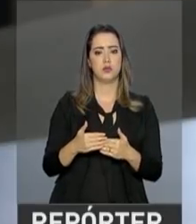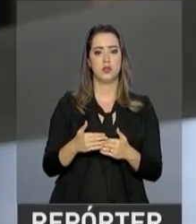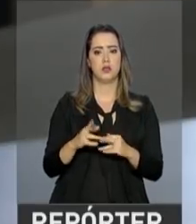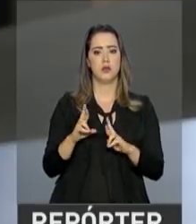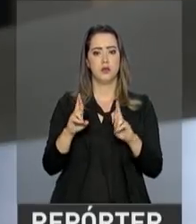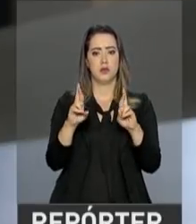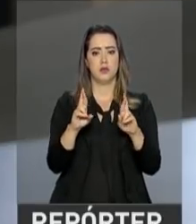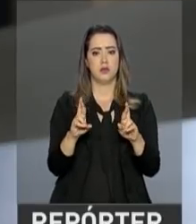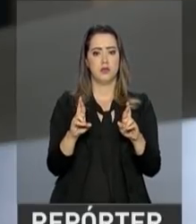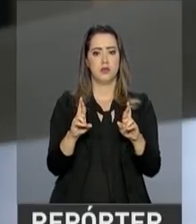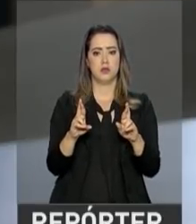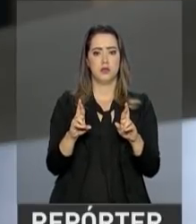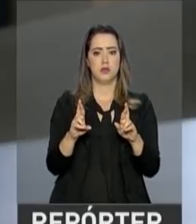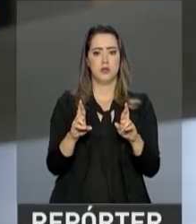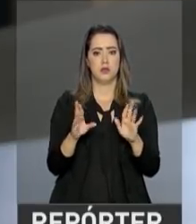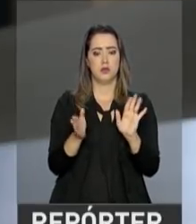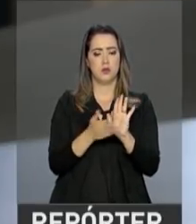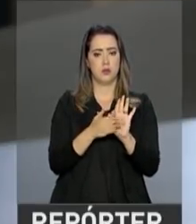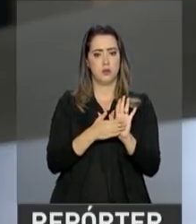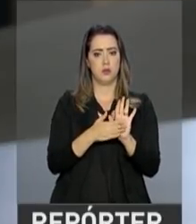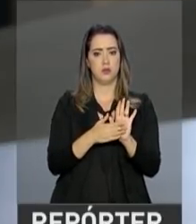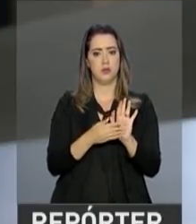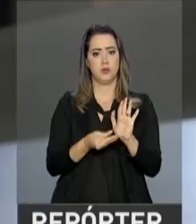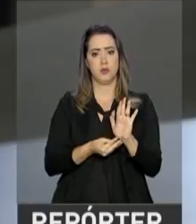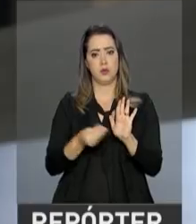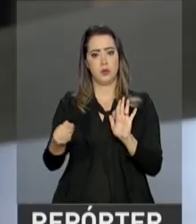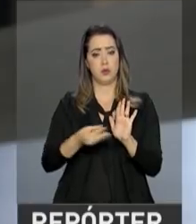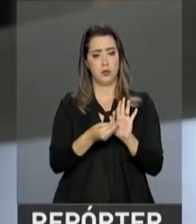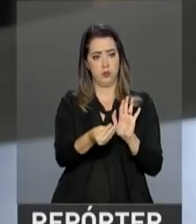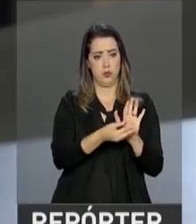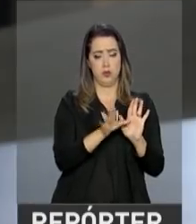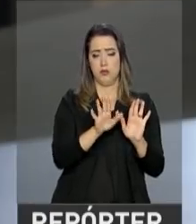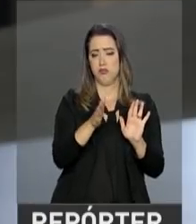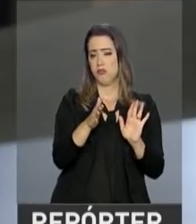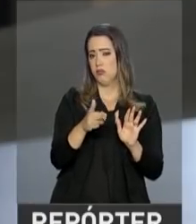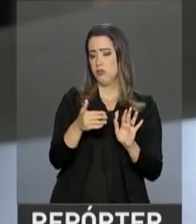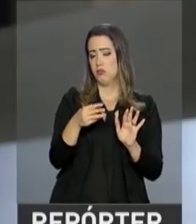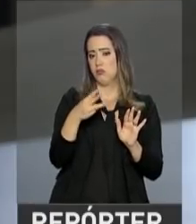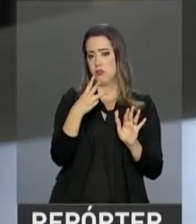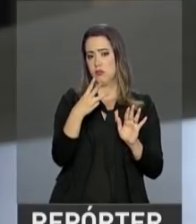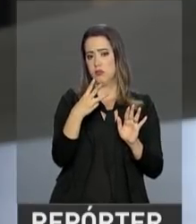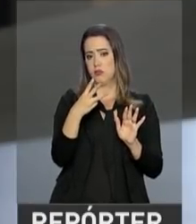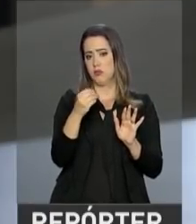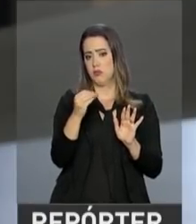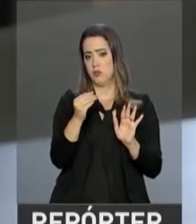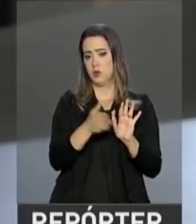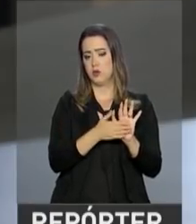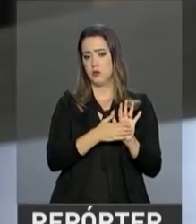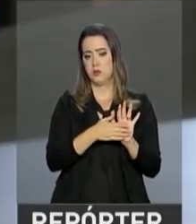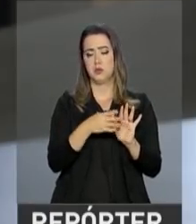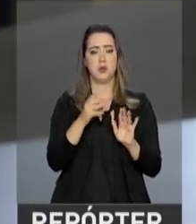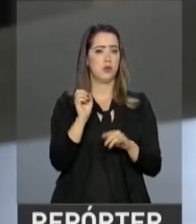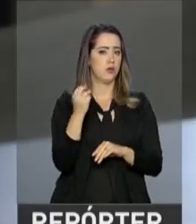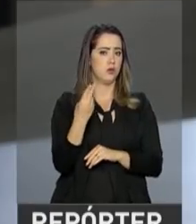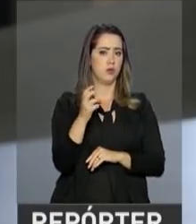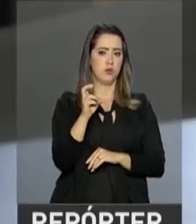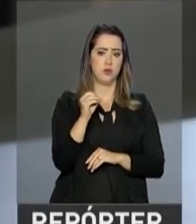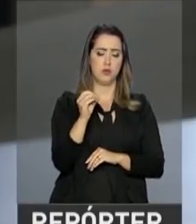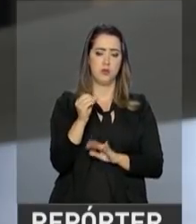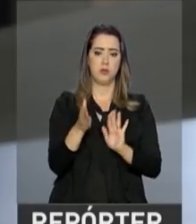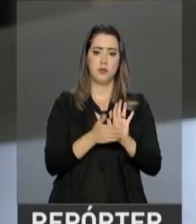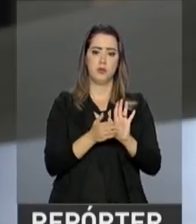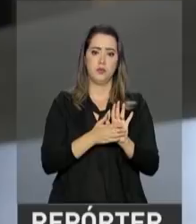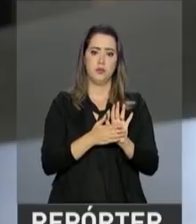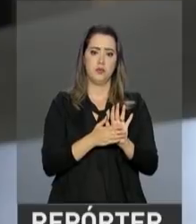de propostas devem ser encaminhadas para a seleção do prêmio algo em torno de 300 a 500 propostas nós não estamos ainda